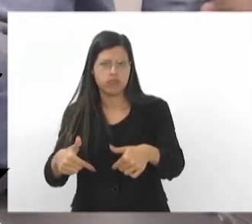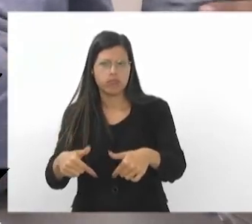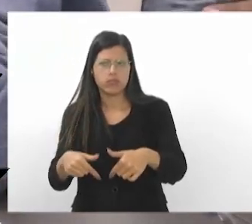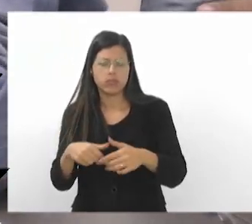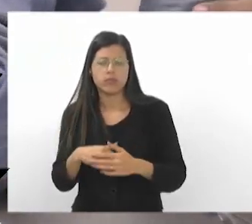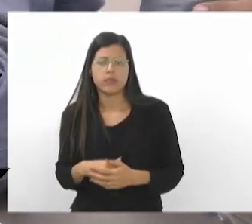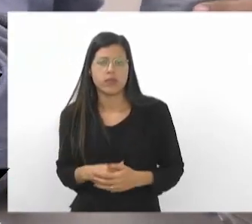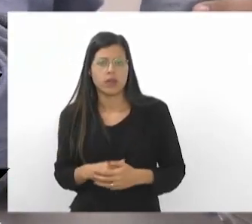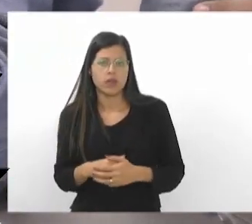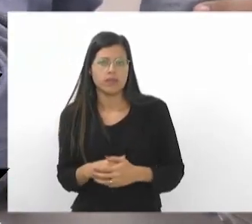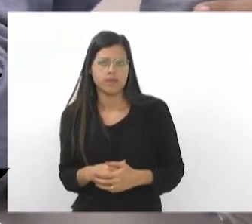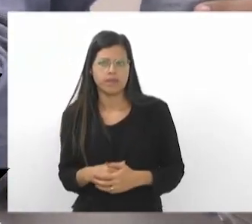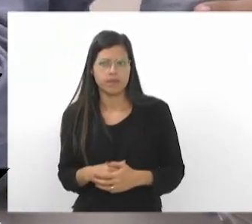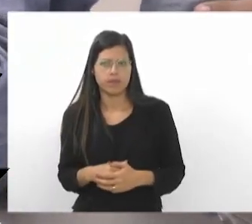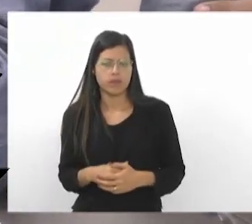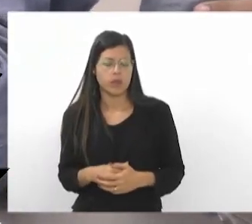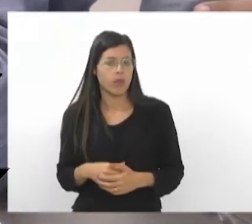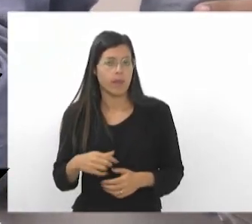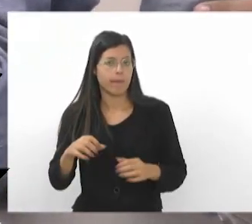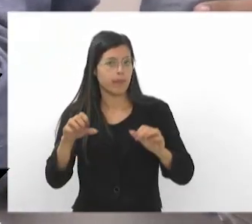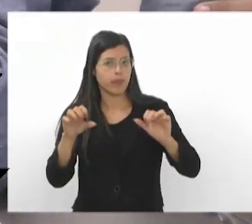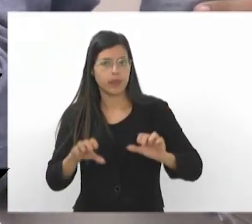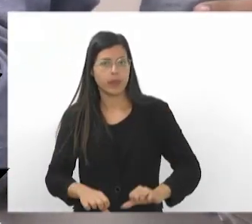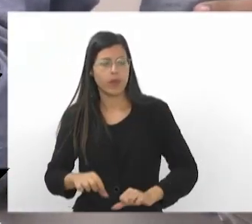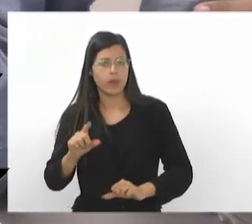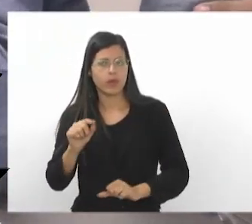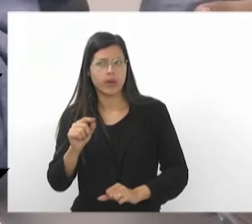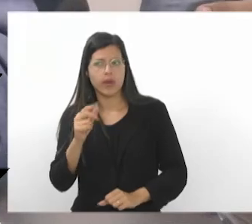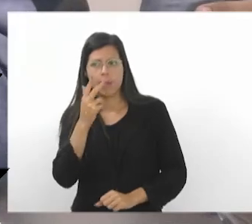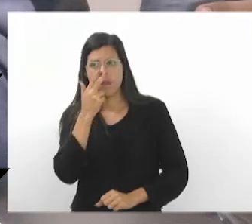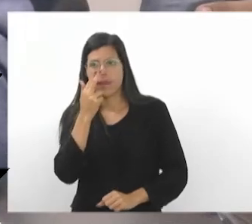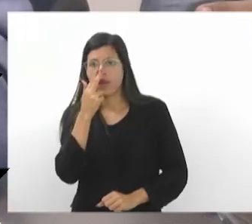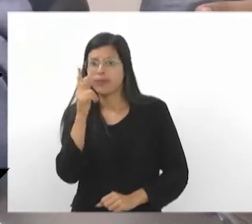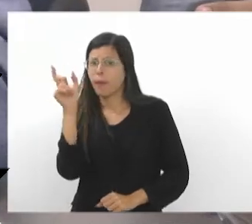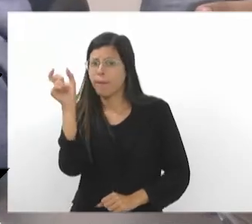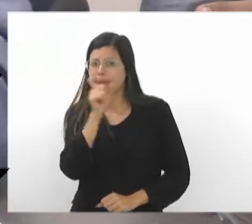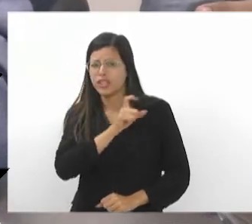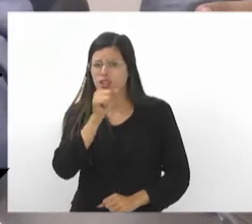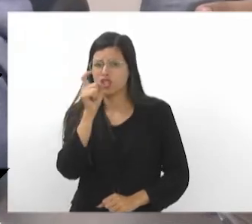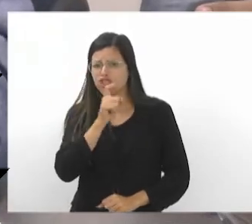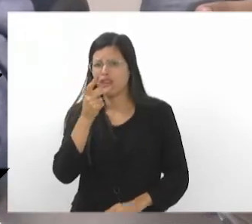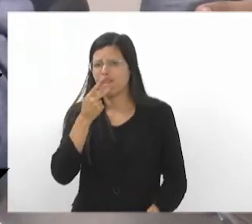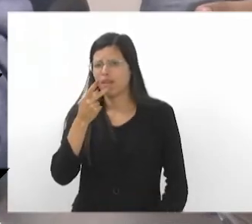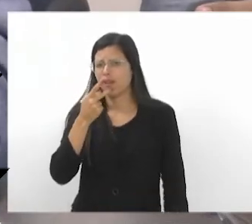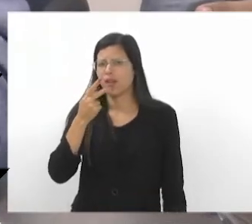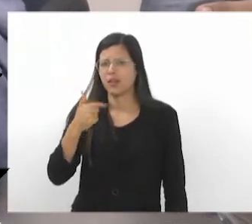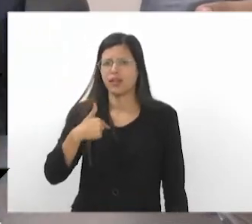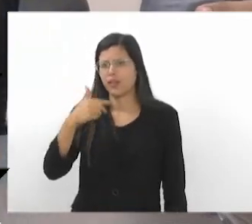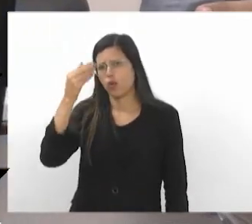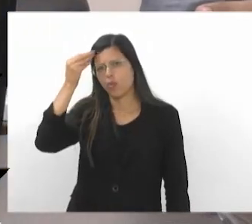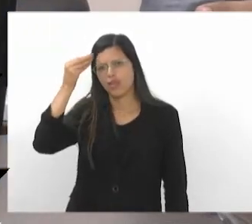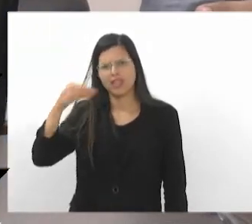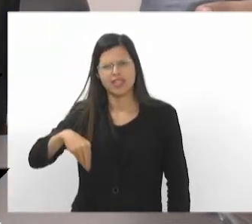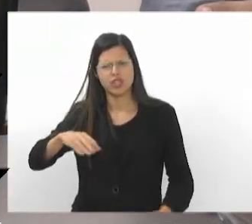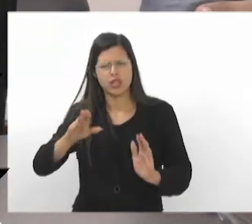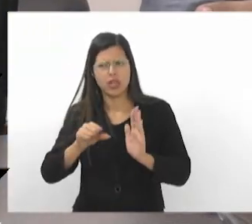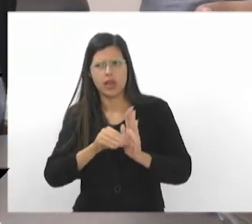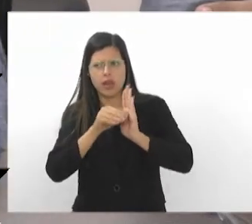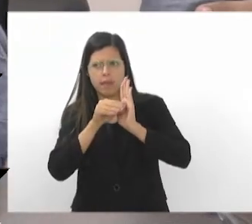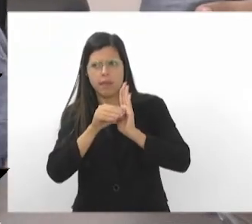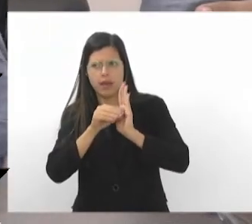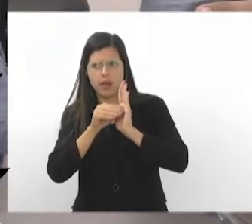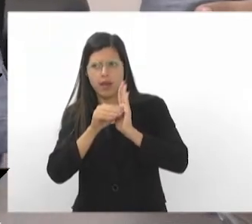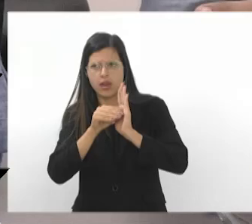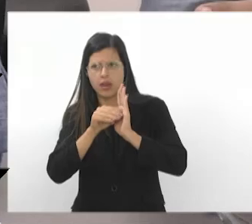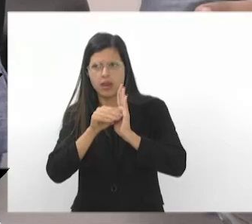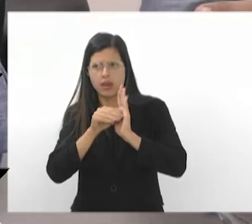o agravante é uma falsidade ideológica, de dizer que eu tinha desistido da minha emenda. e apertado pela emissora, disse